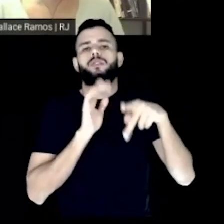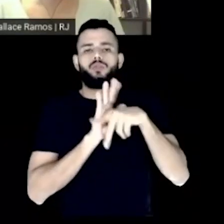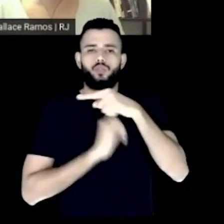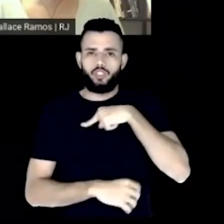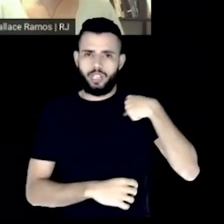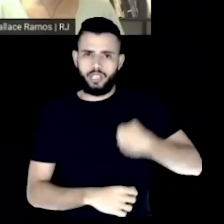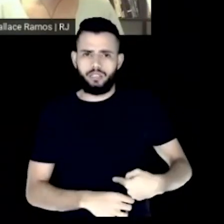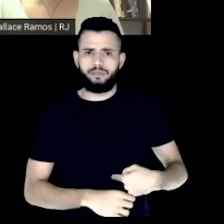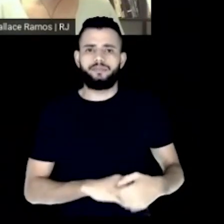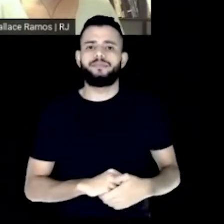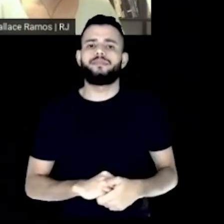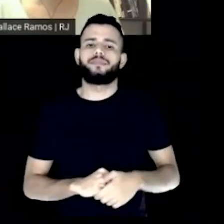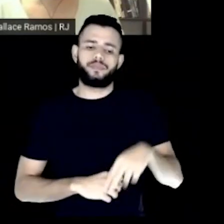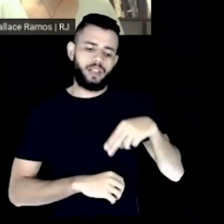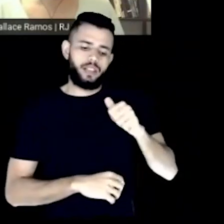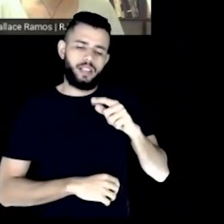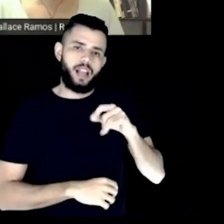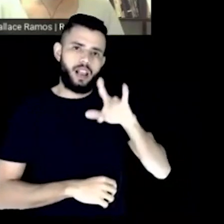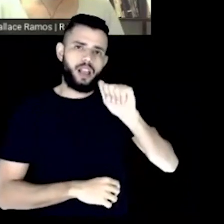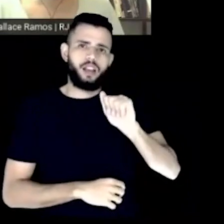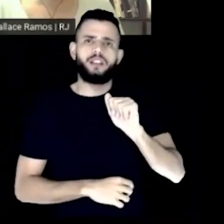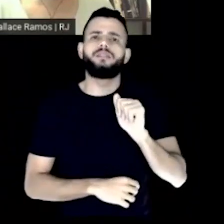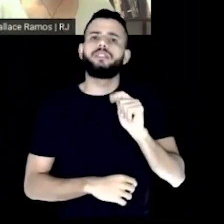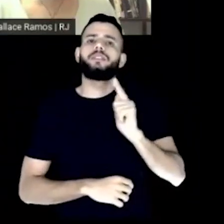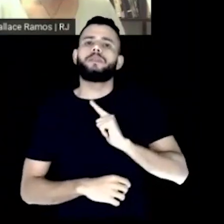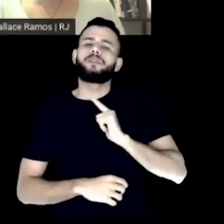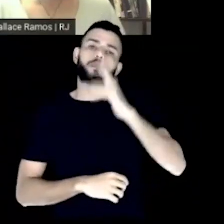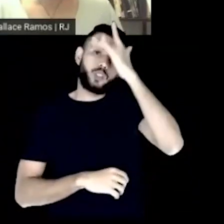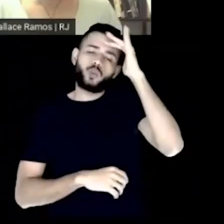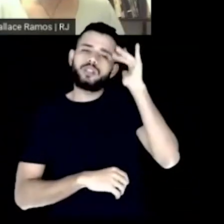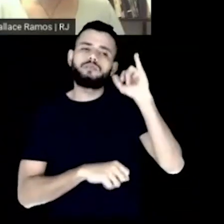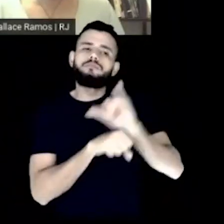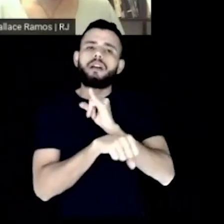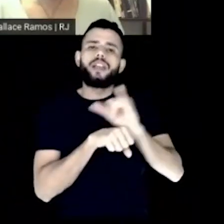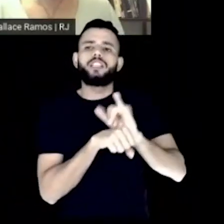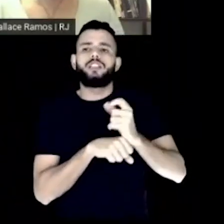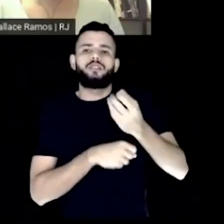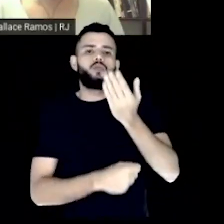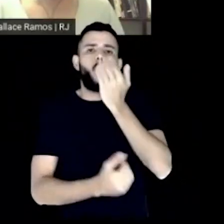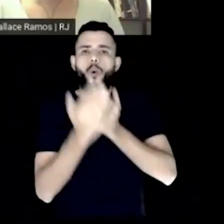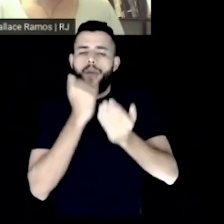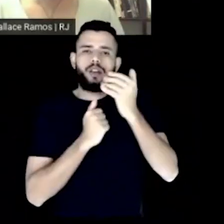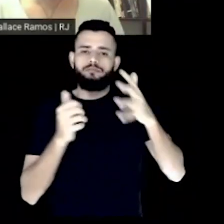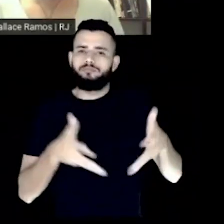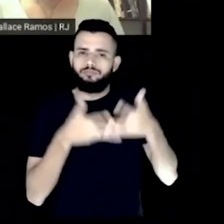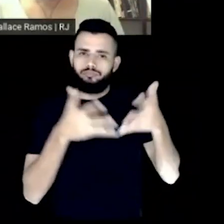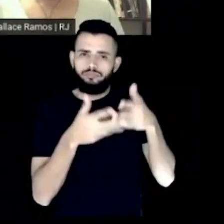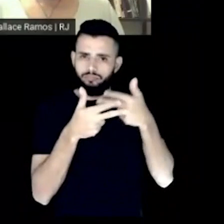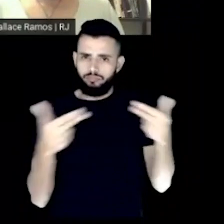aparecia. No do Samir, no da Natália, tem gente que vai tentando descobrir saídas orgânicas e tudo